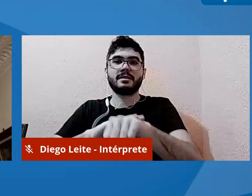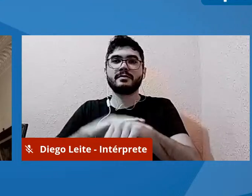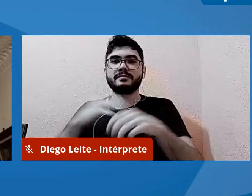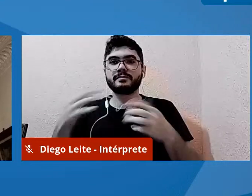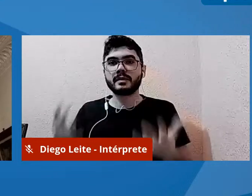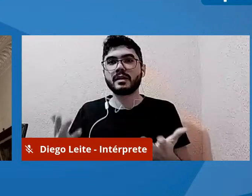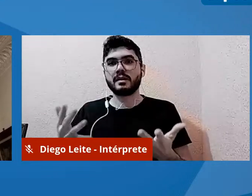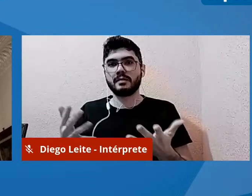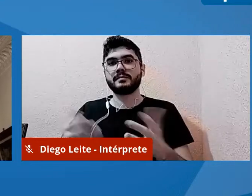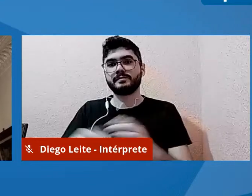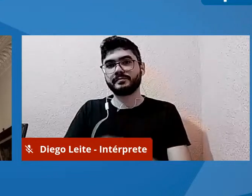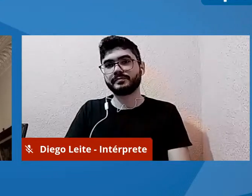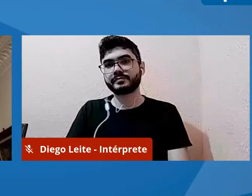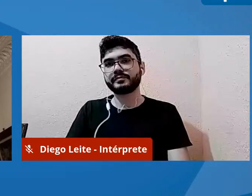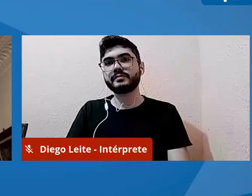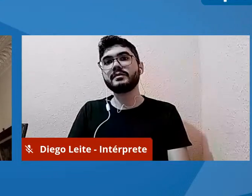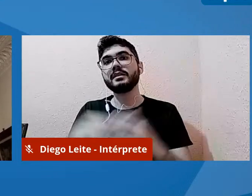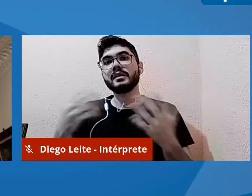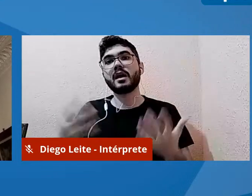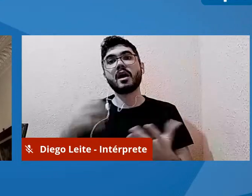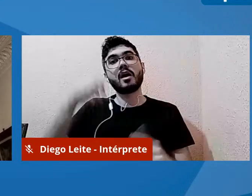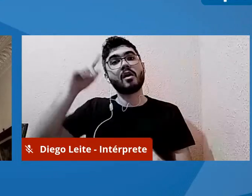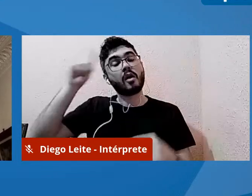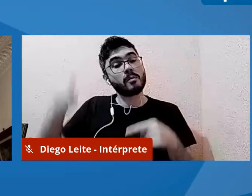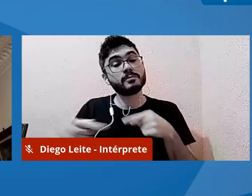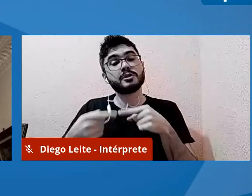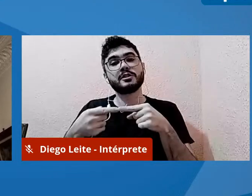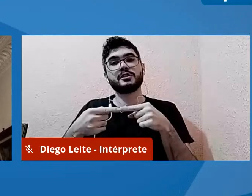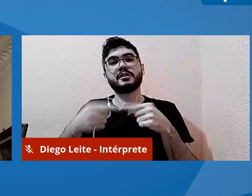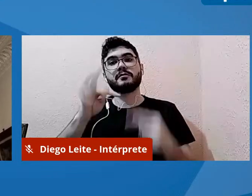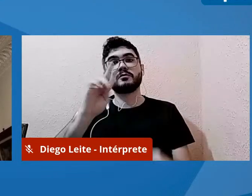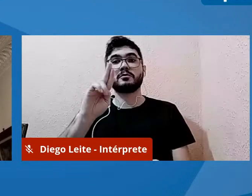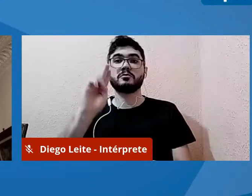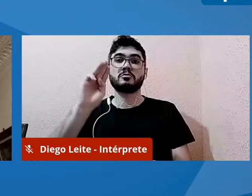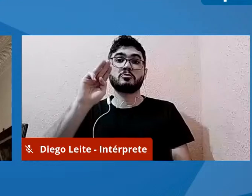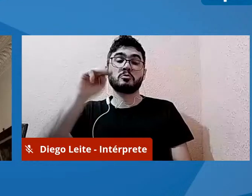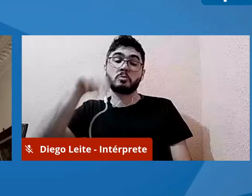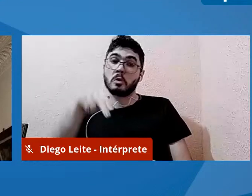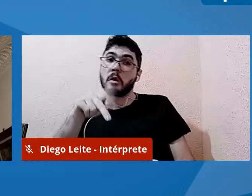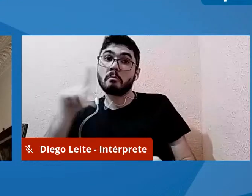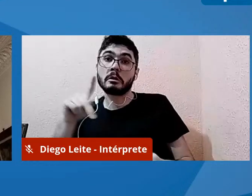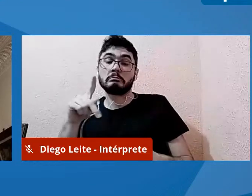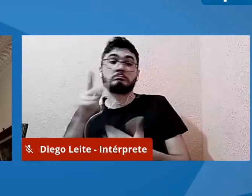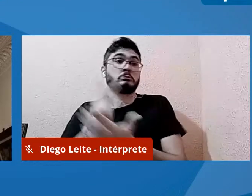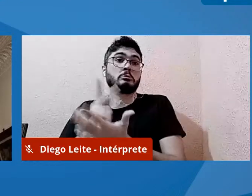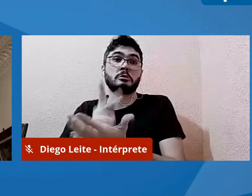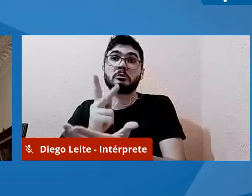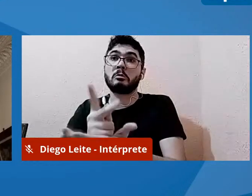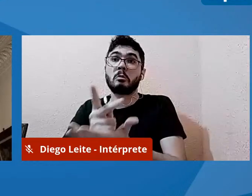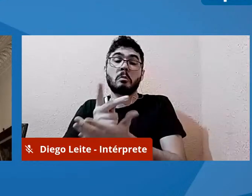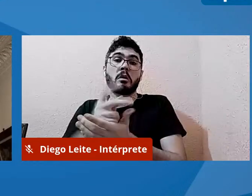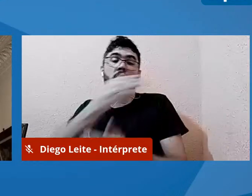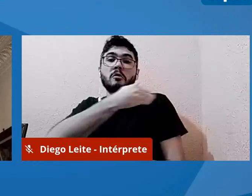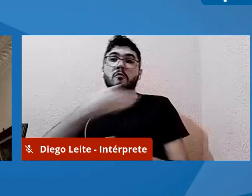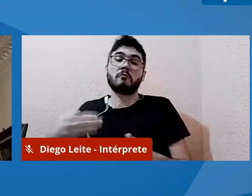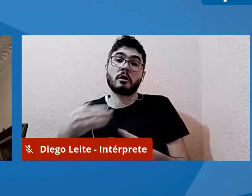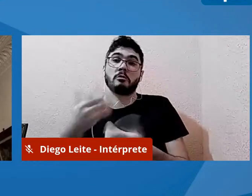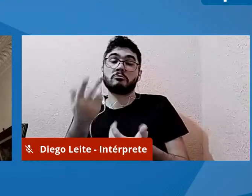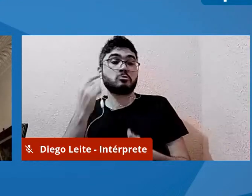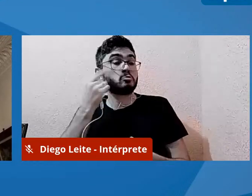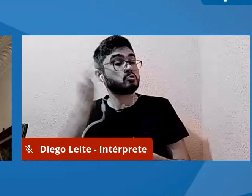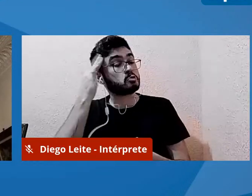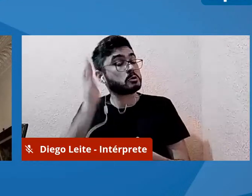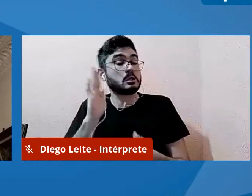fato. Então, esse é o objetivo dele, se ele vai conseguir, é outra coisa. E o Bolsonaro é a mesma coisa, quer dizer, o